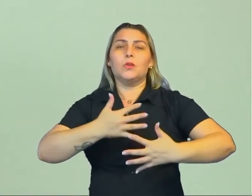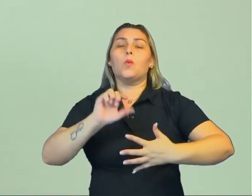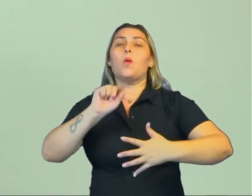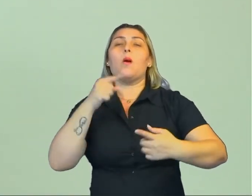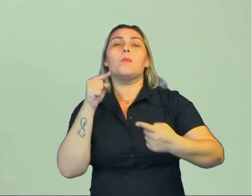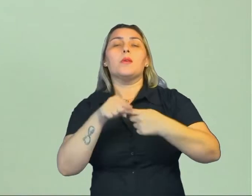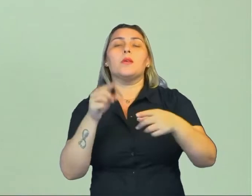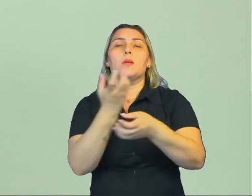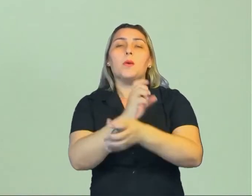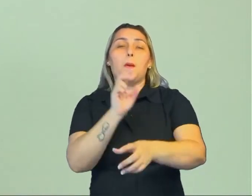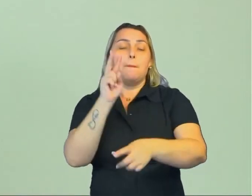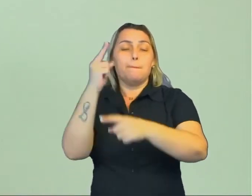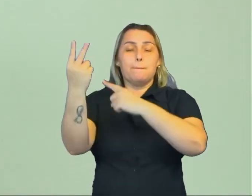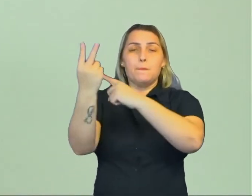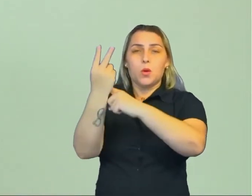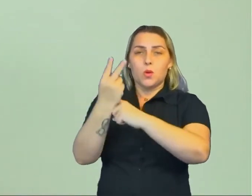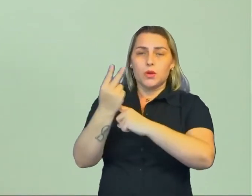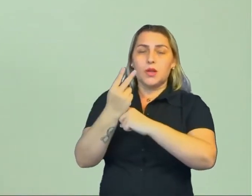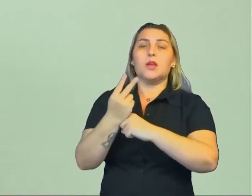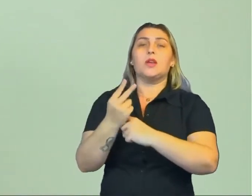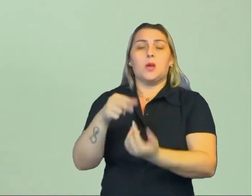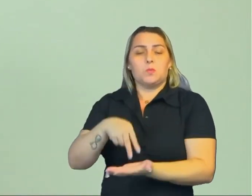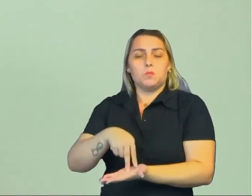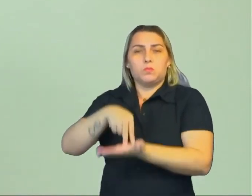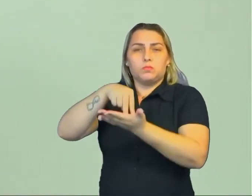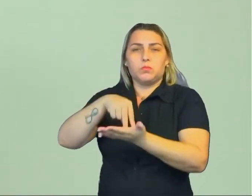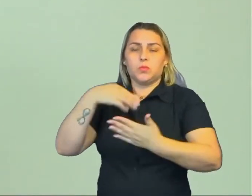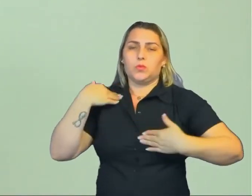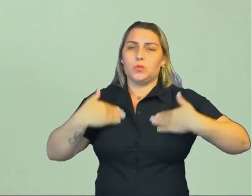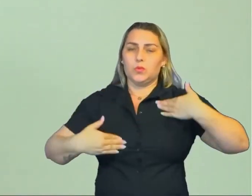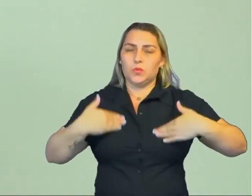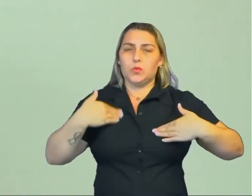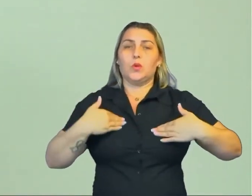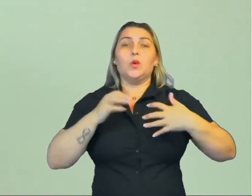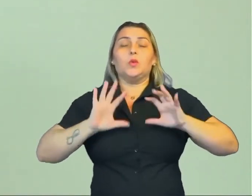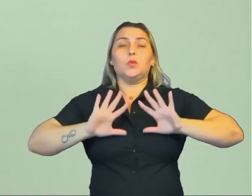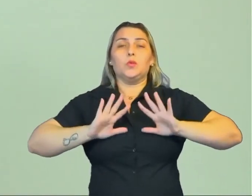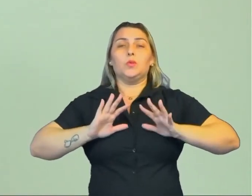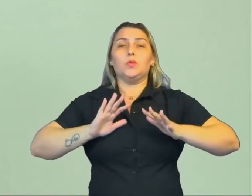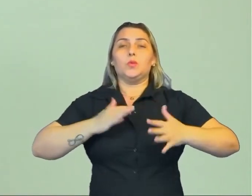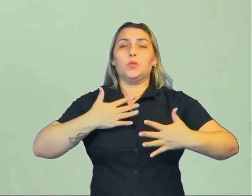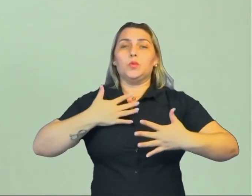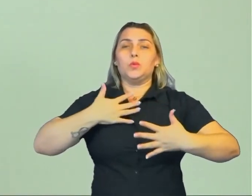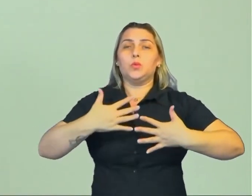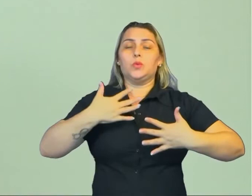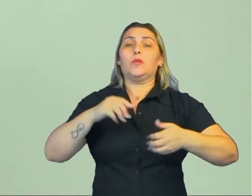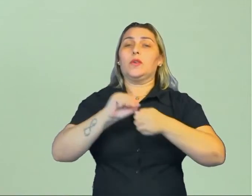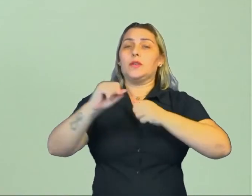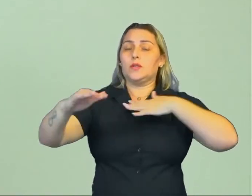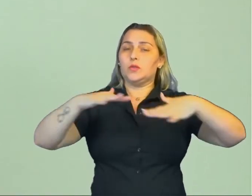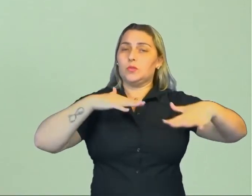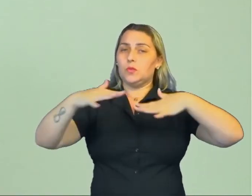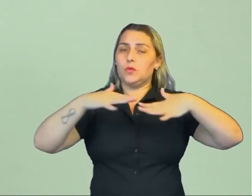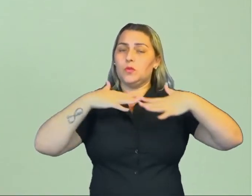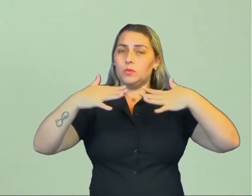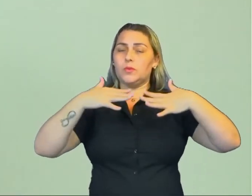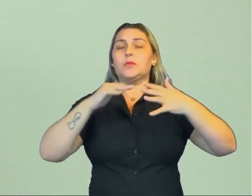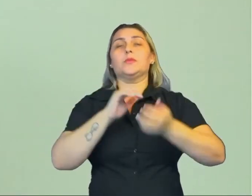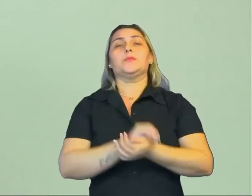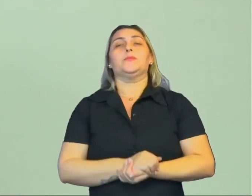é? Proteger e sustentar o organismo. Função do músculo, fazer os movimentos